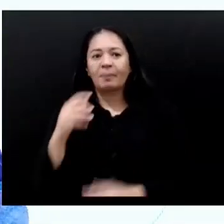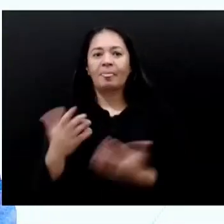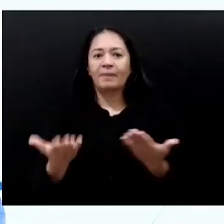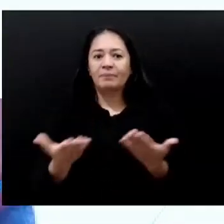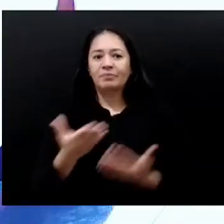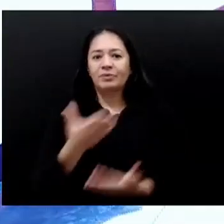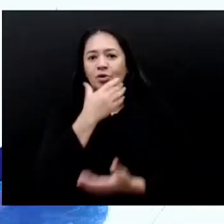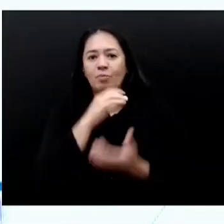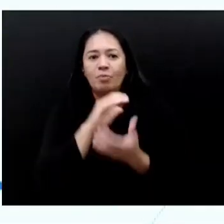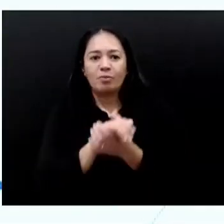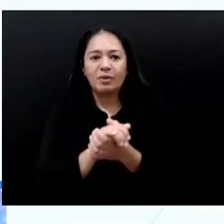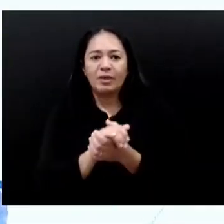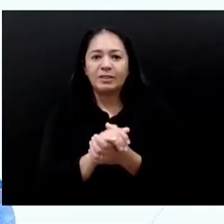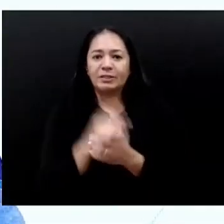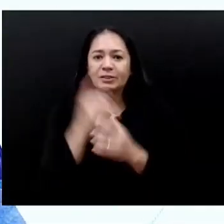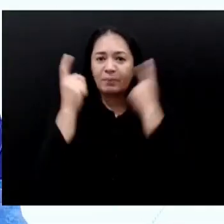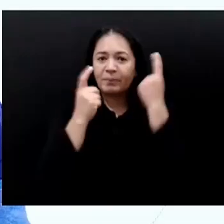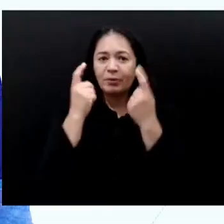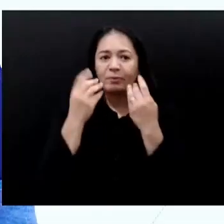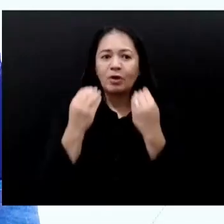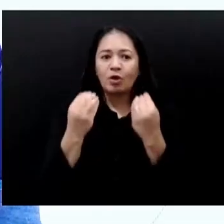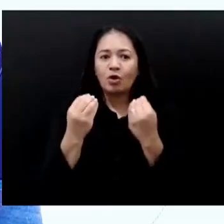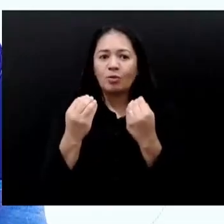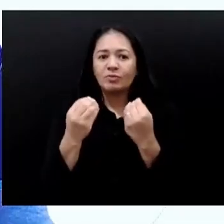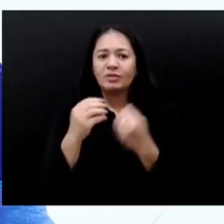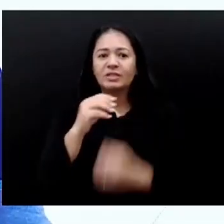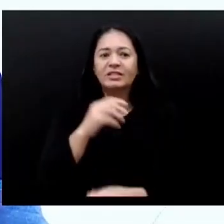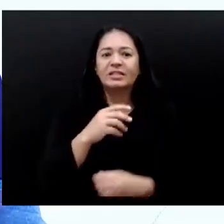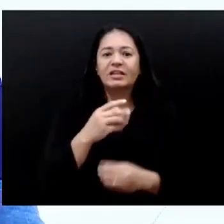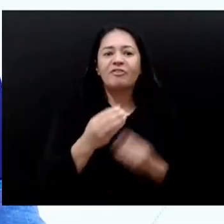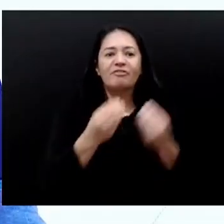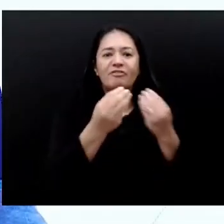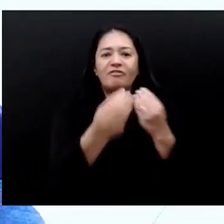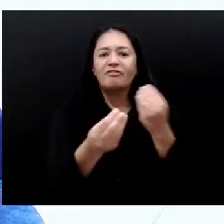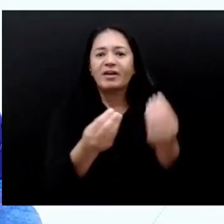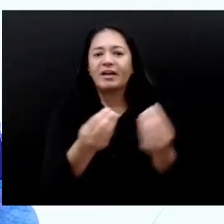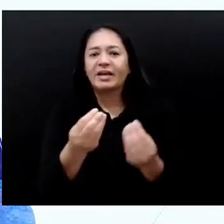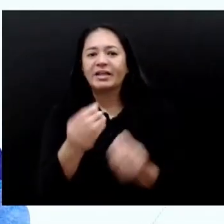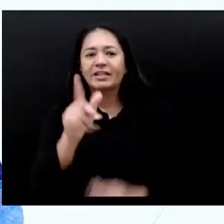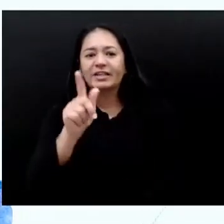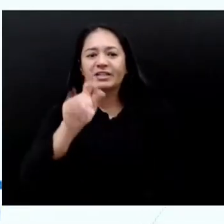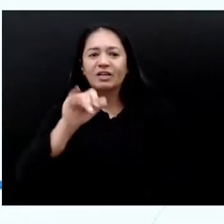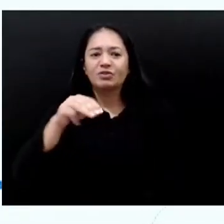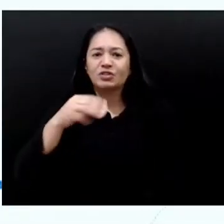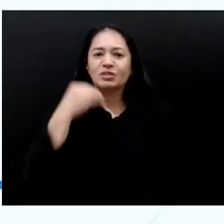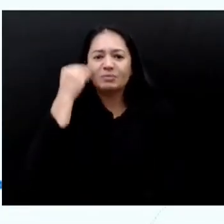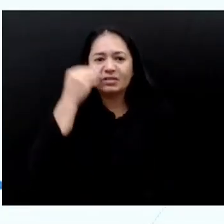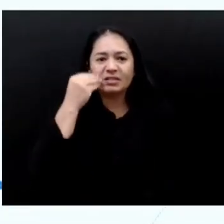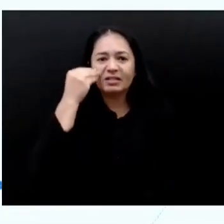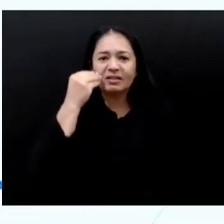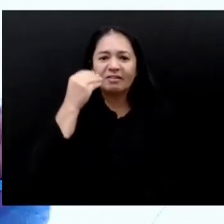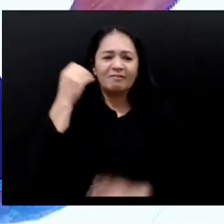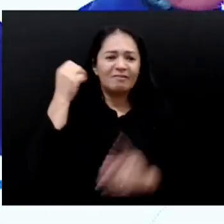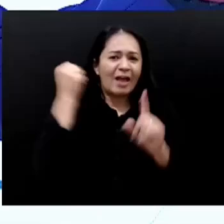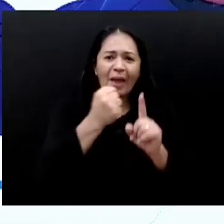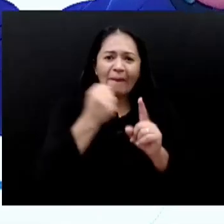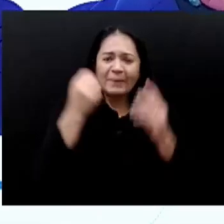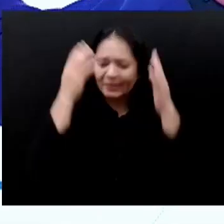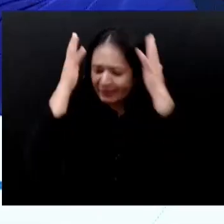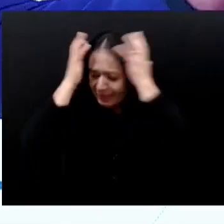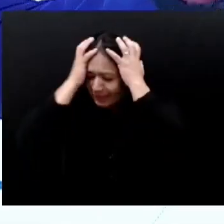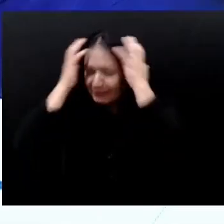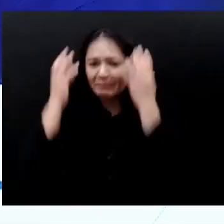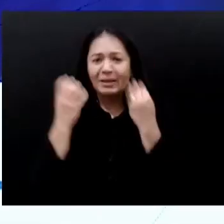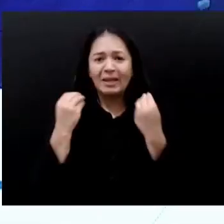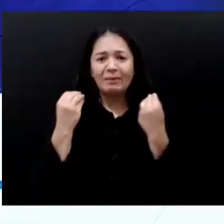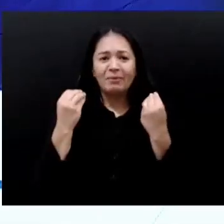você vai dar esse gin para os seus amigos experimentarem, vai matar esses meninos, pelo amor de Deus. Ah lá,